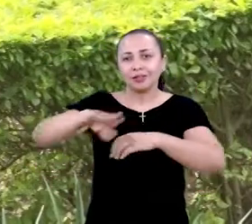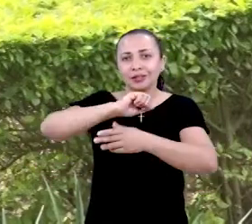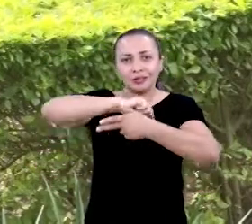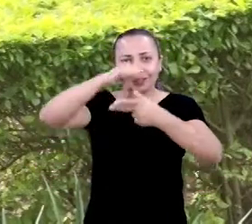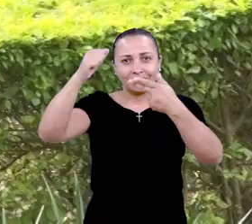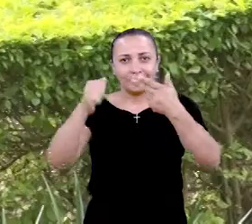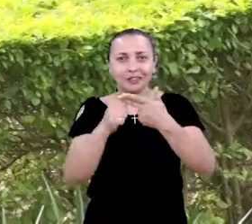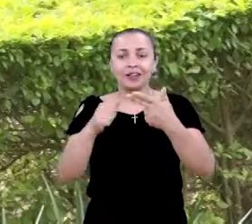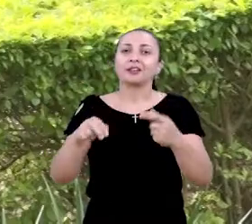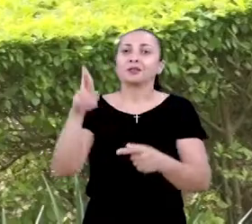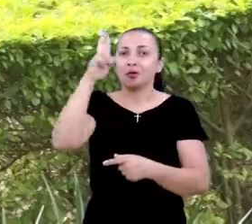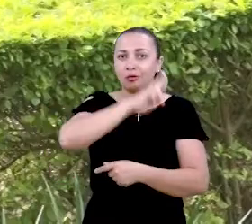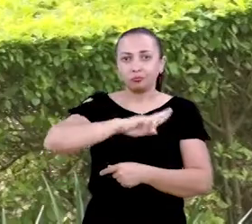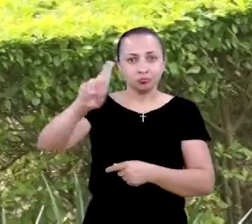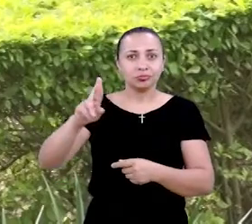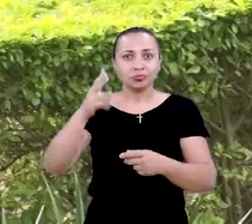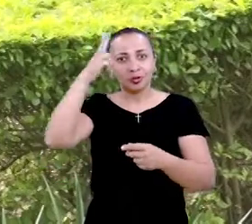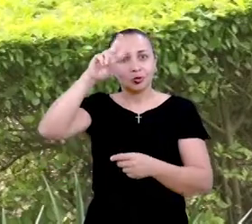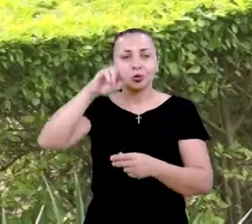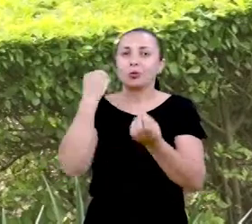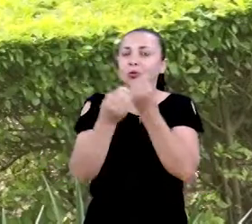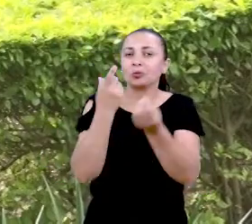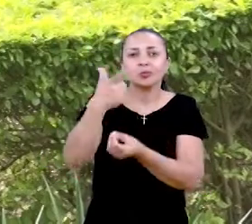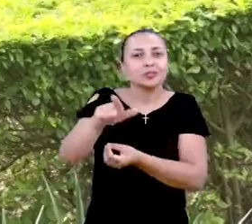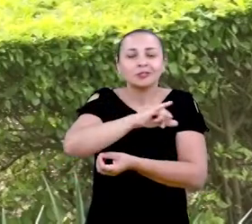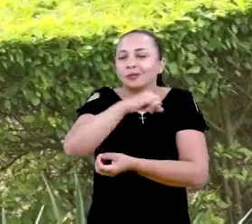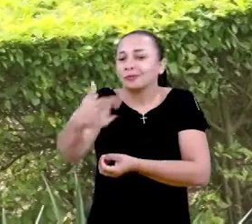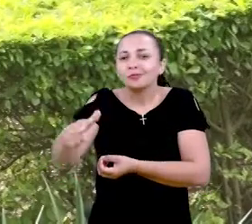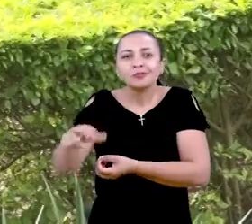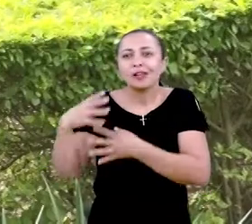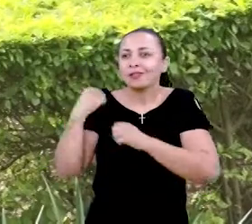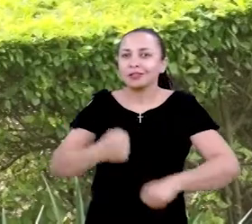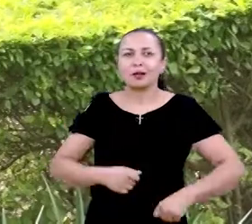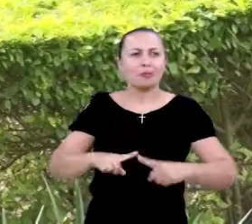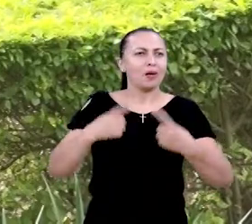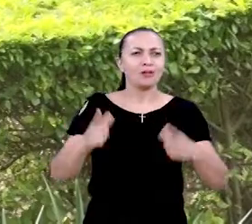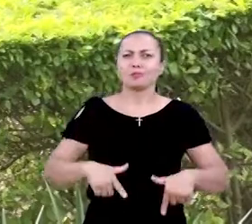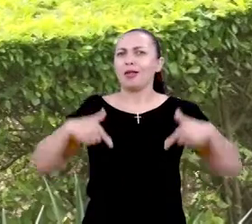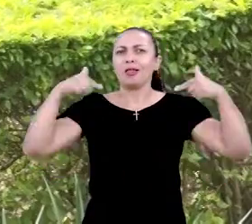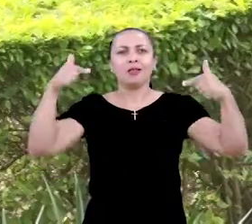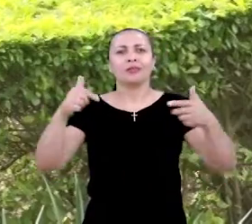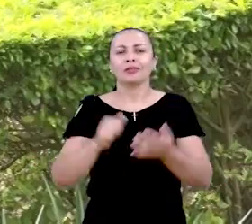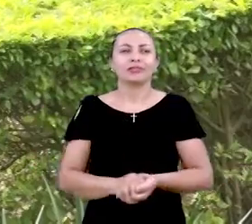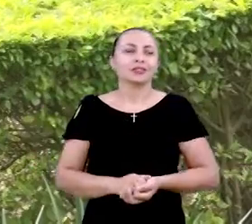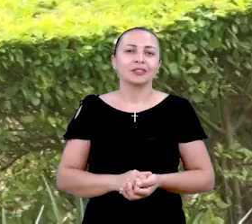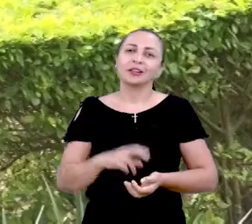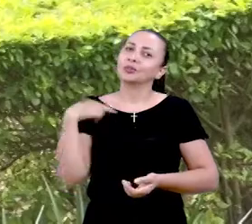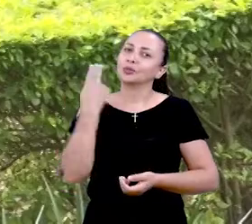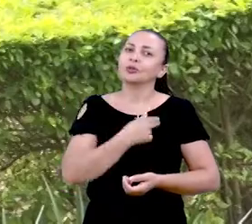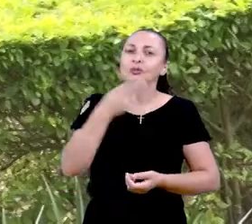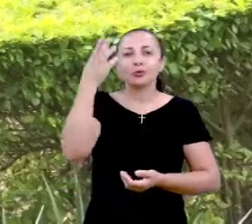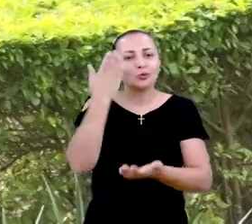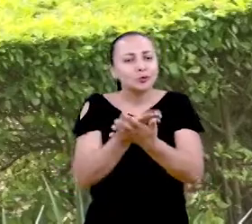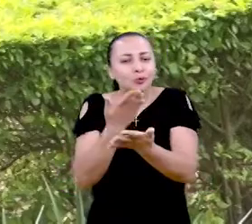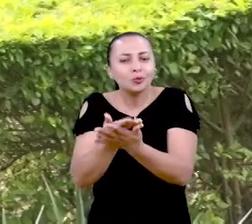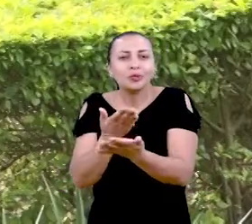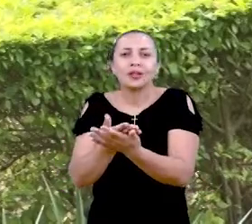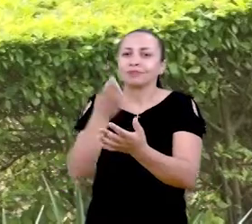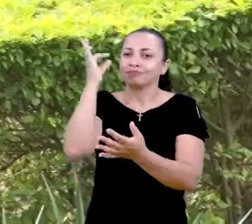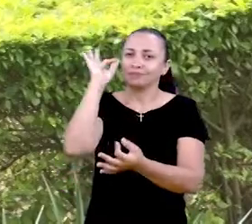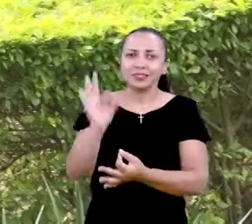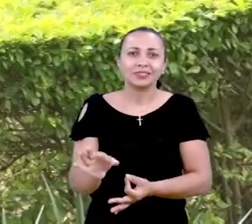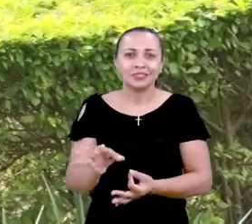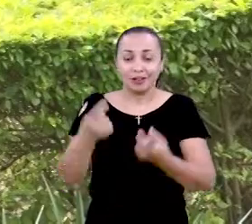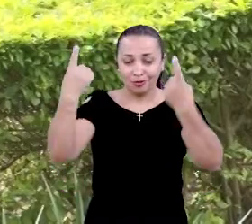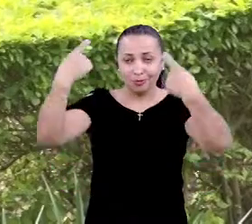tivéssemos tido uma ditadura, mas sim uma revolução. Então, nós fomos estudar justamente essas disputas e essas que